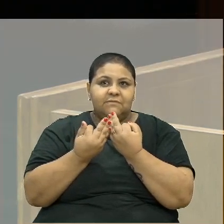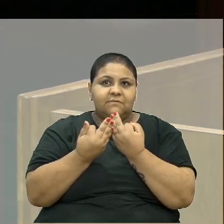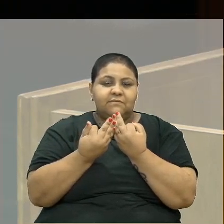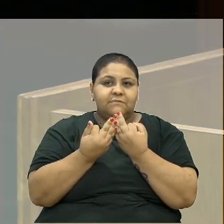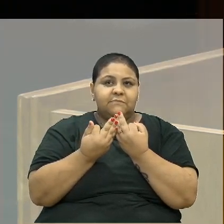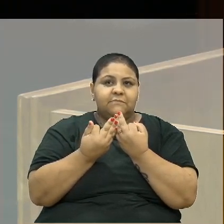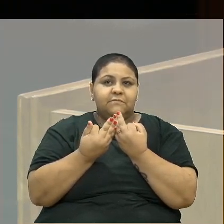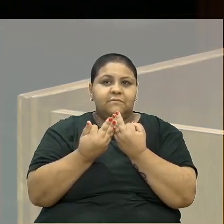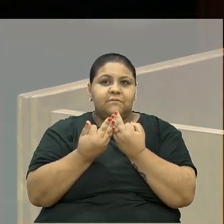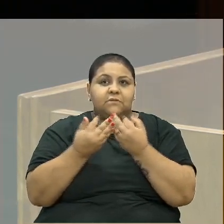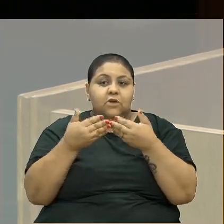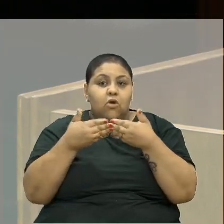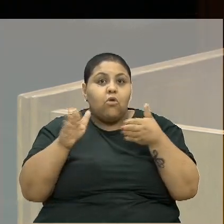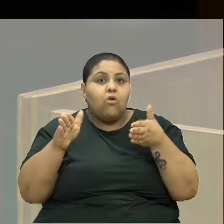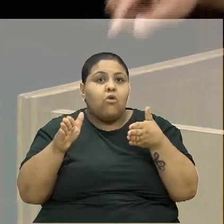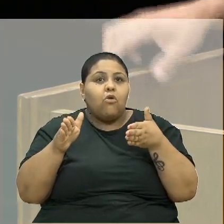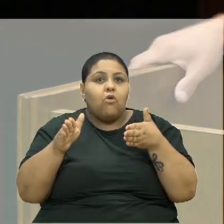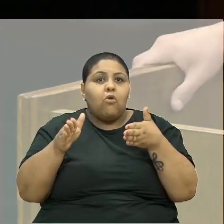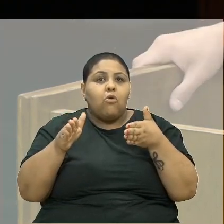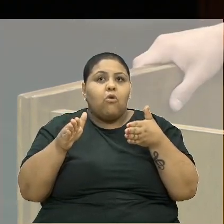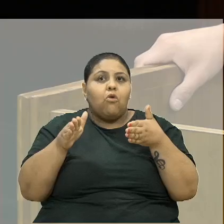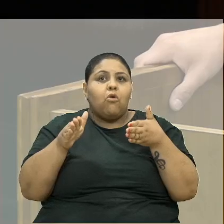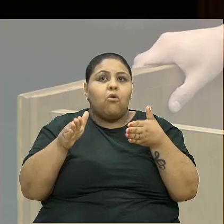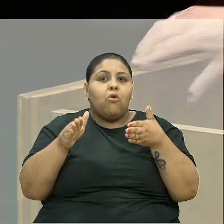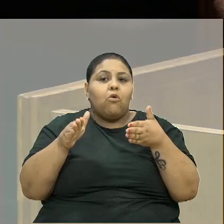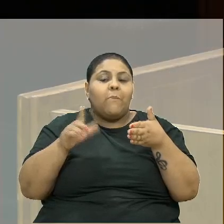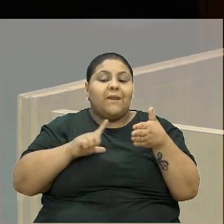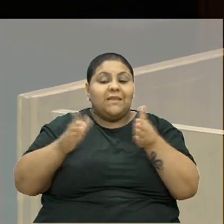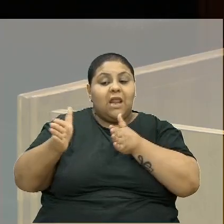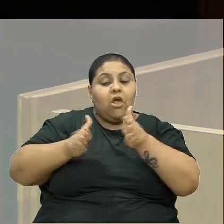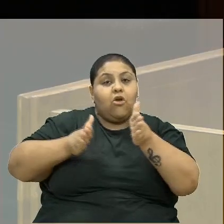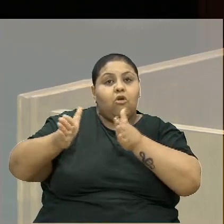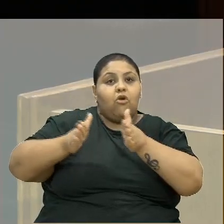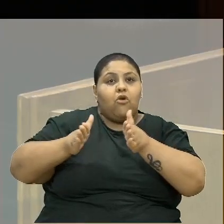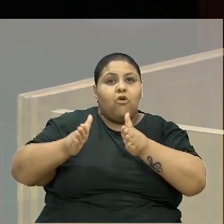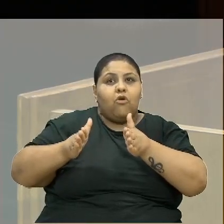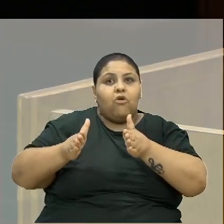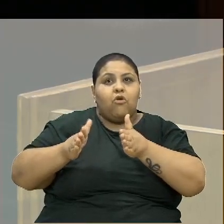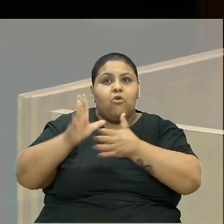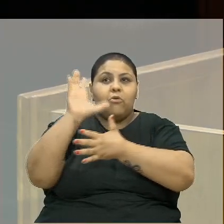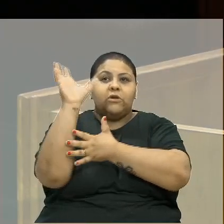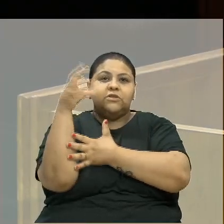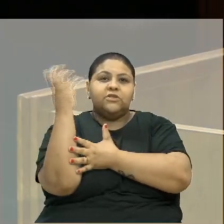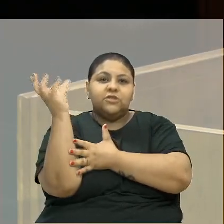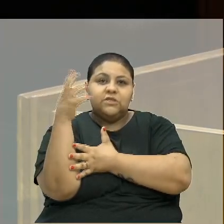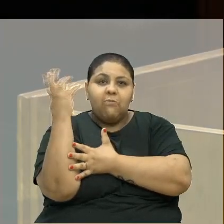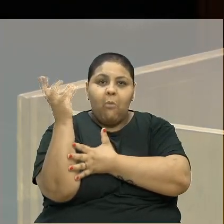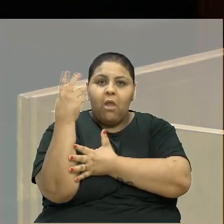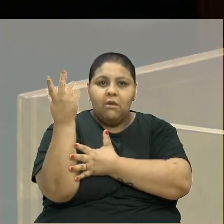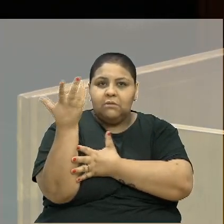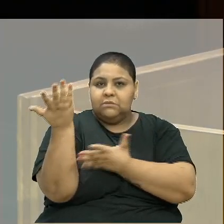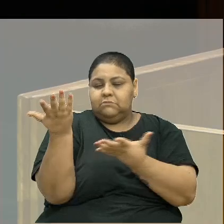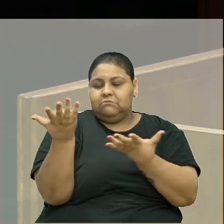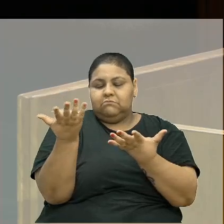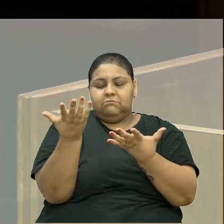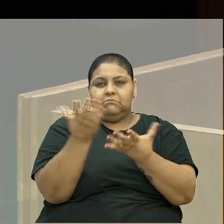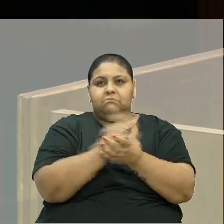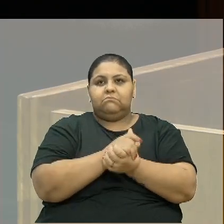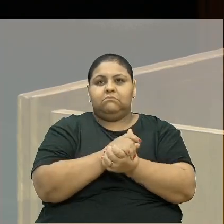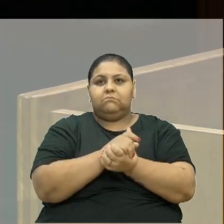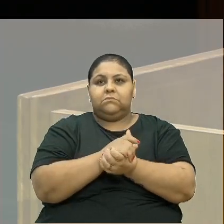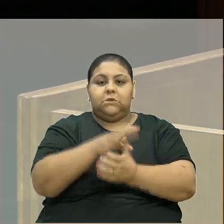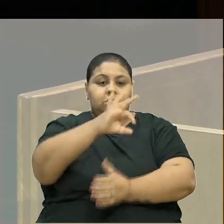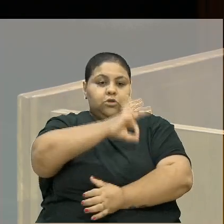E que será aberto, sim, uma via para ter acesso de uma ambulância, de um SAMU, de uma